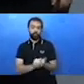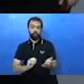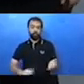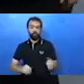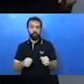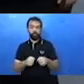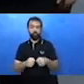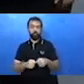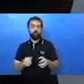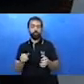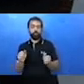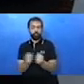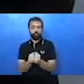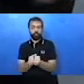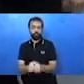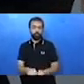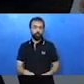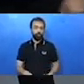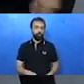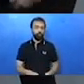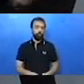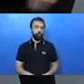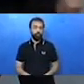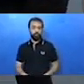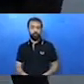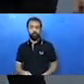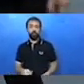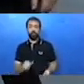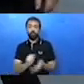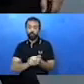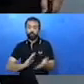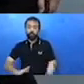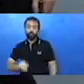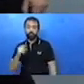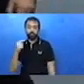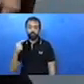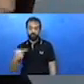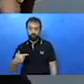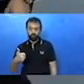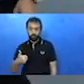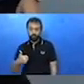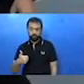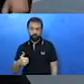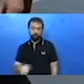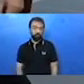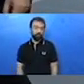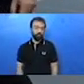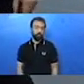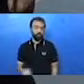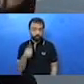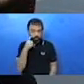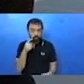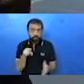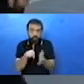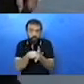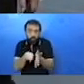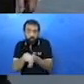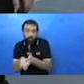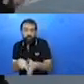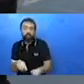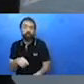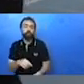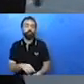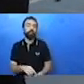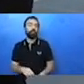para descobrirmos. E a gente já vai para a atividade 1. Analise o mapa a seguir e responda